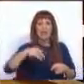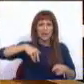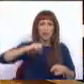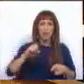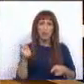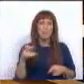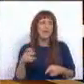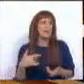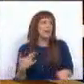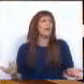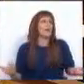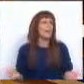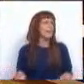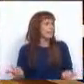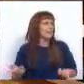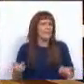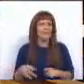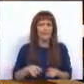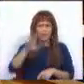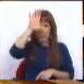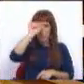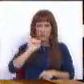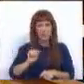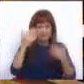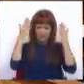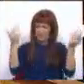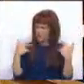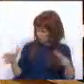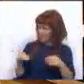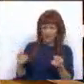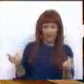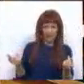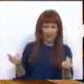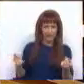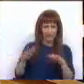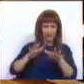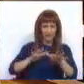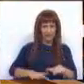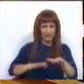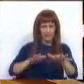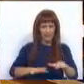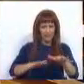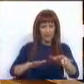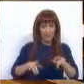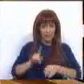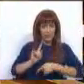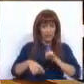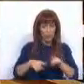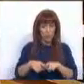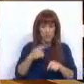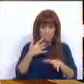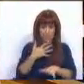Bom, era o que mais faltava, num regime democrático, não aceitar uma manifestação com aquela